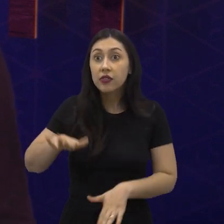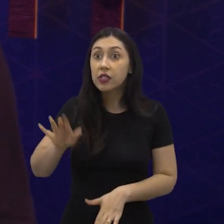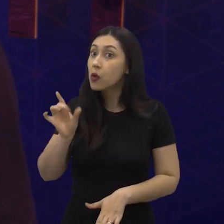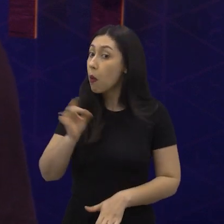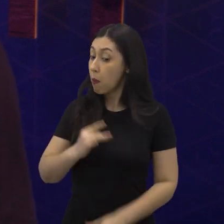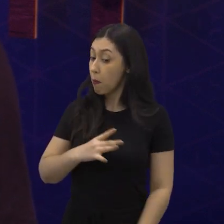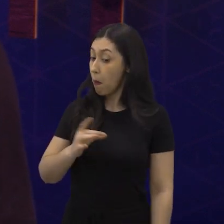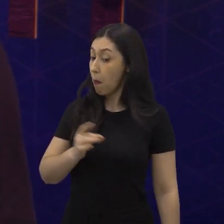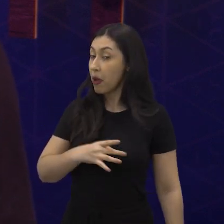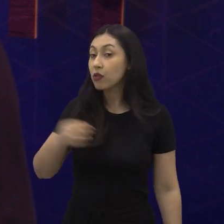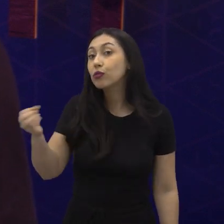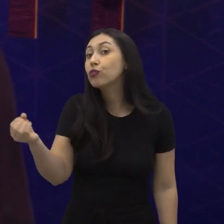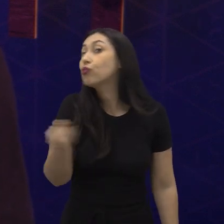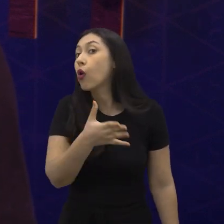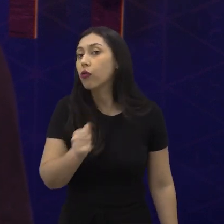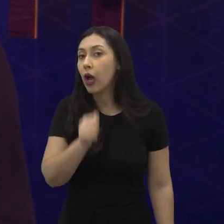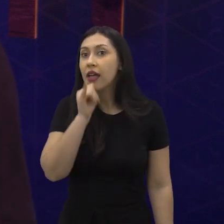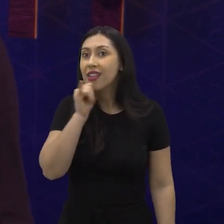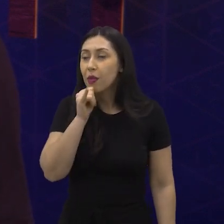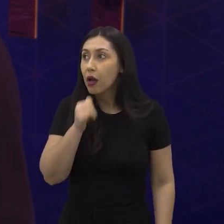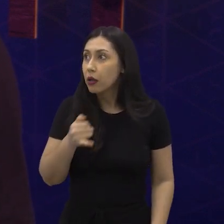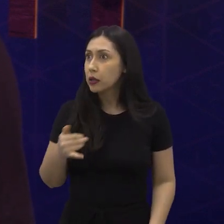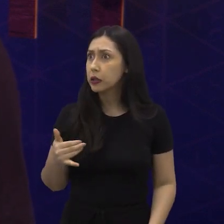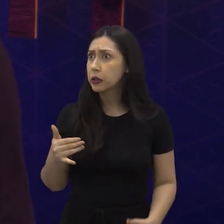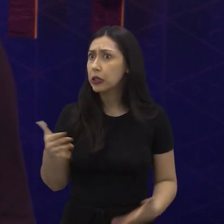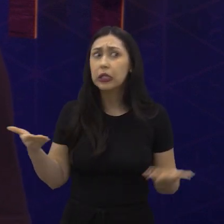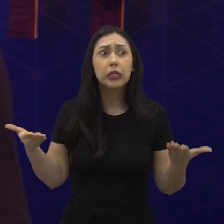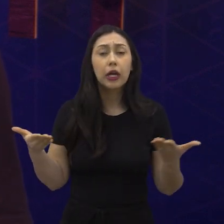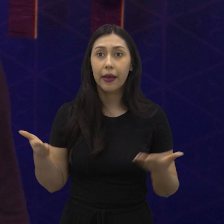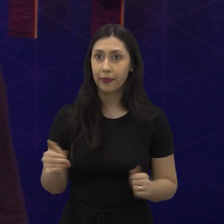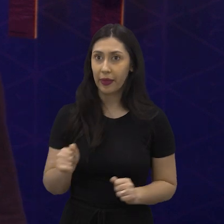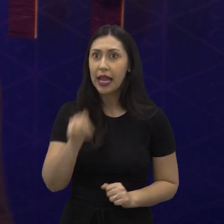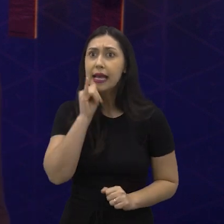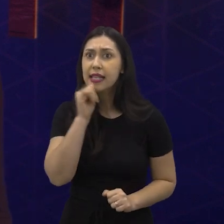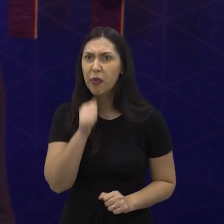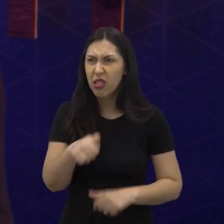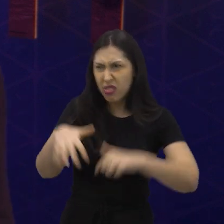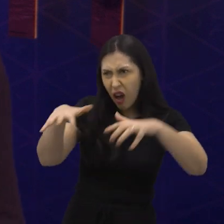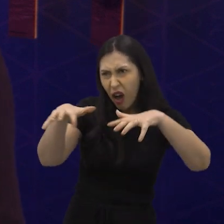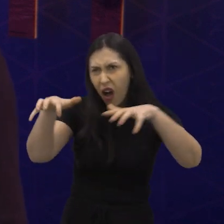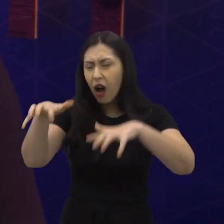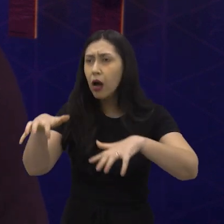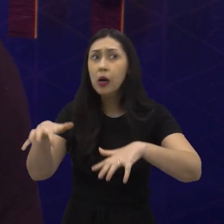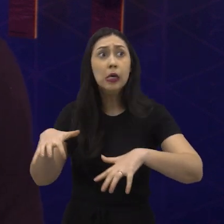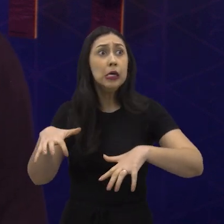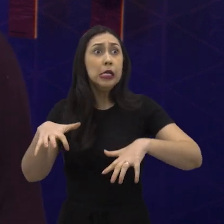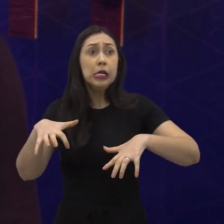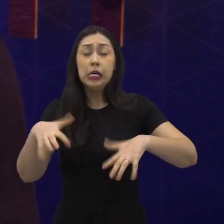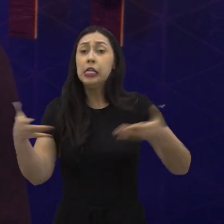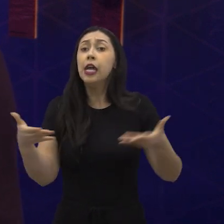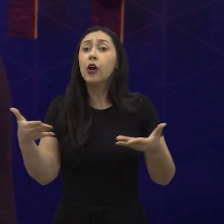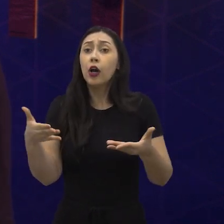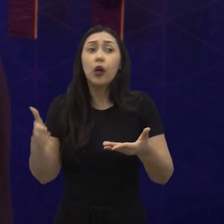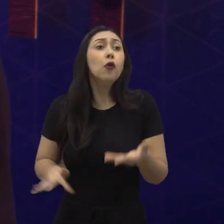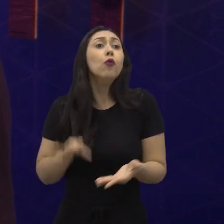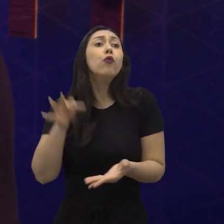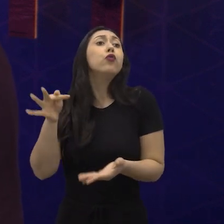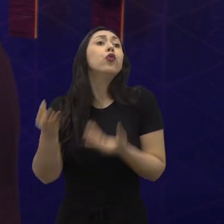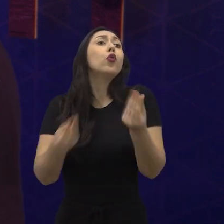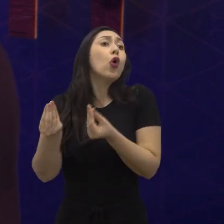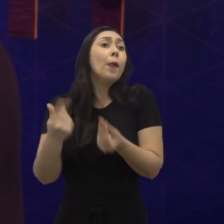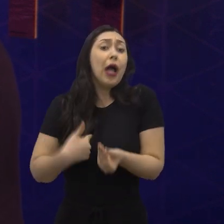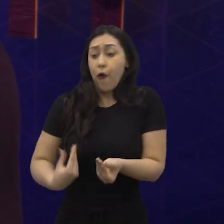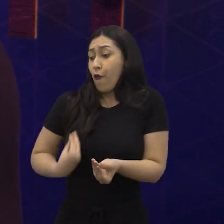continuar no medo no sentido de, e agora o que vai acontecer comigo? Né? Aparece um monstro, mas o que ele vai fazer comigo? Né? Então,